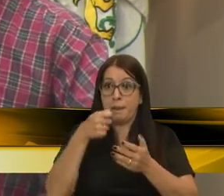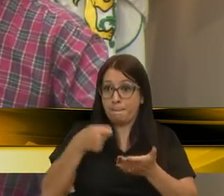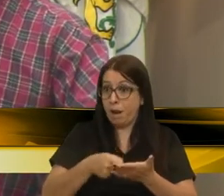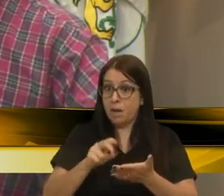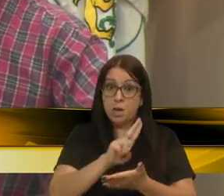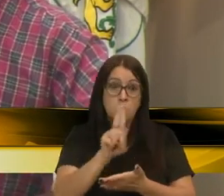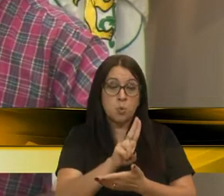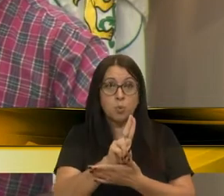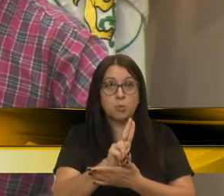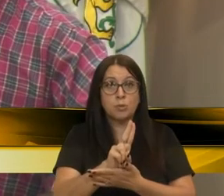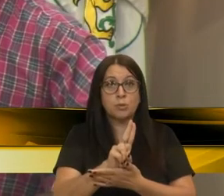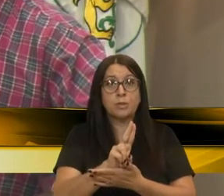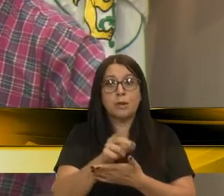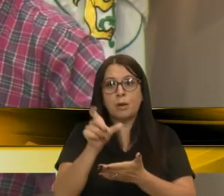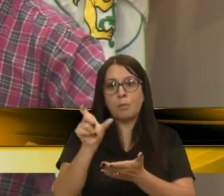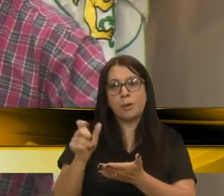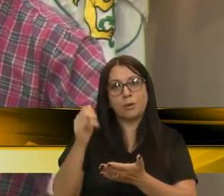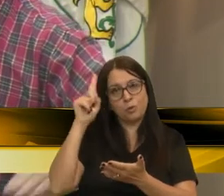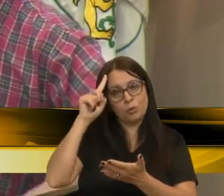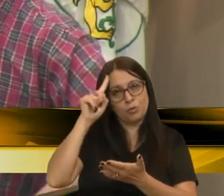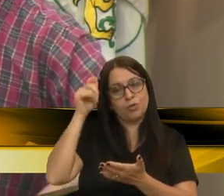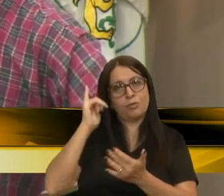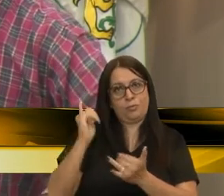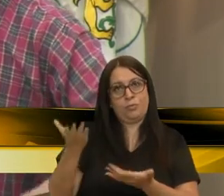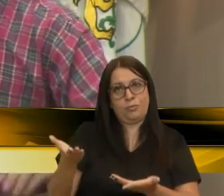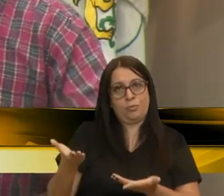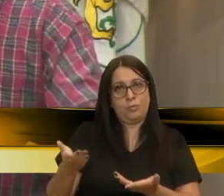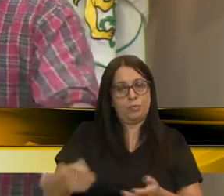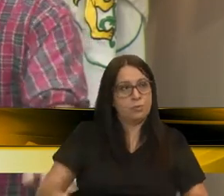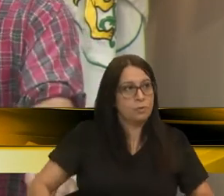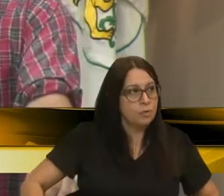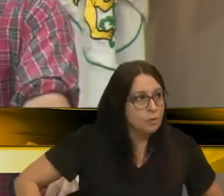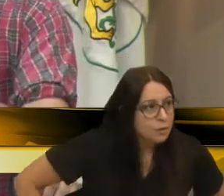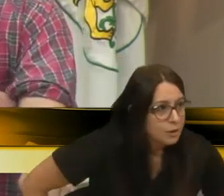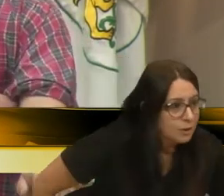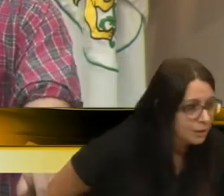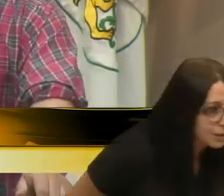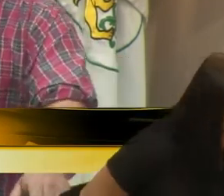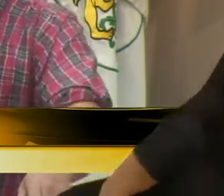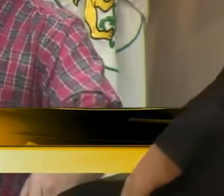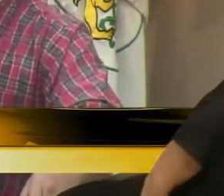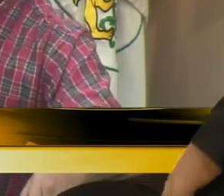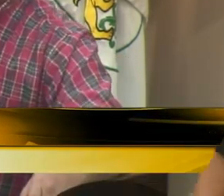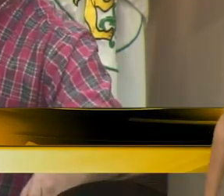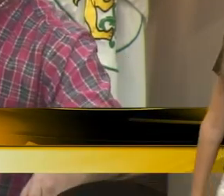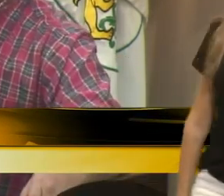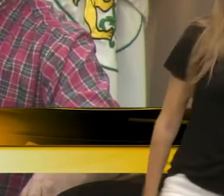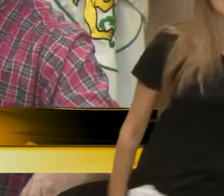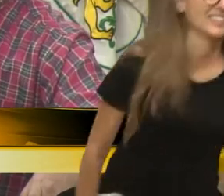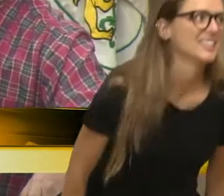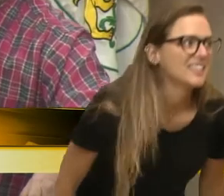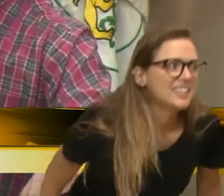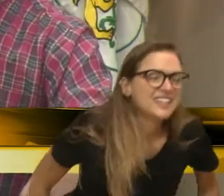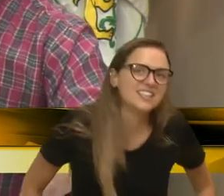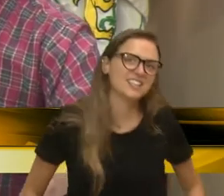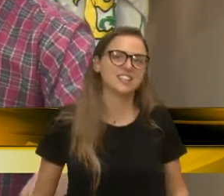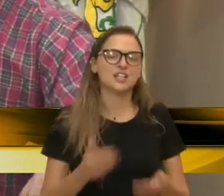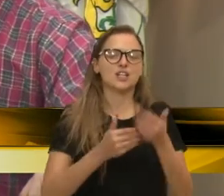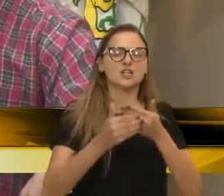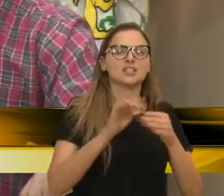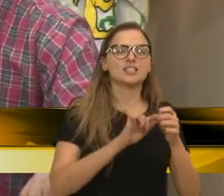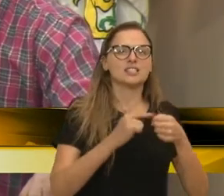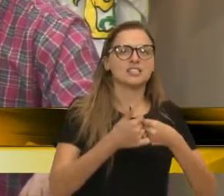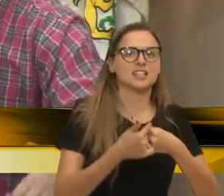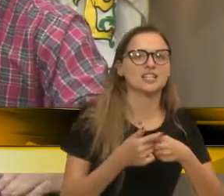é o usuário que paga a tarifa no seu dia a dia. Outra questão, os famosos bondes que andam pela cidade nesses